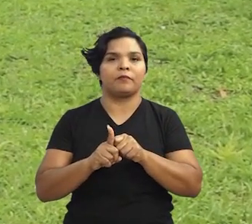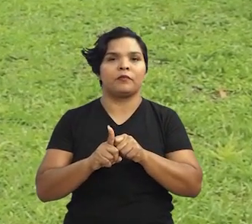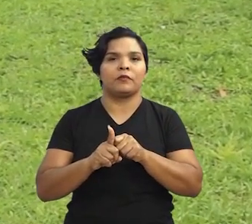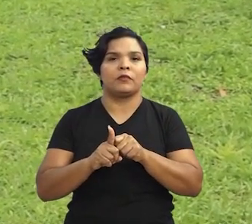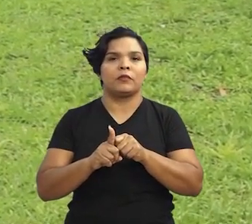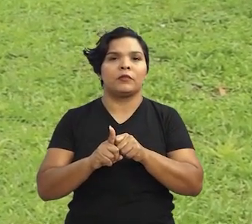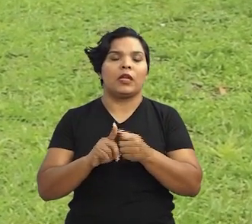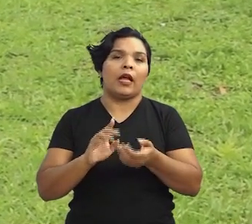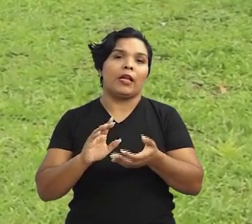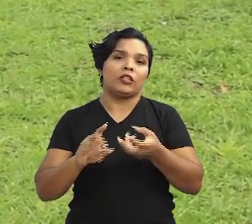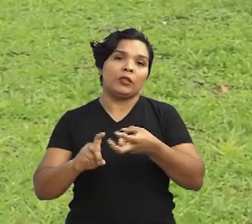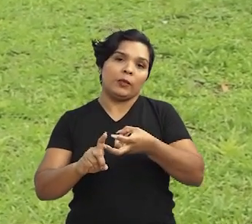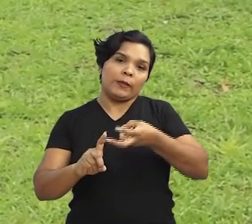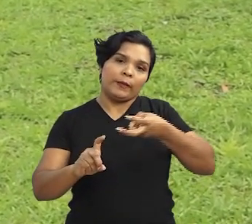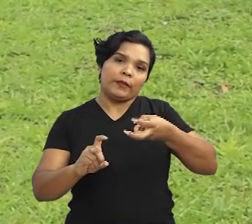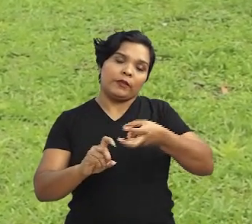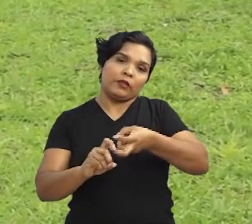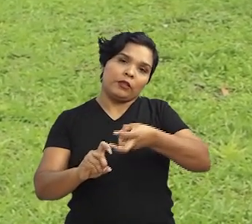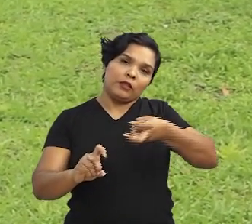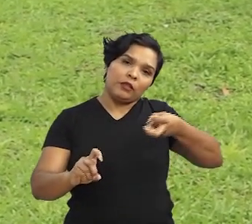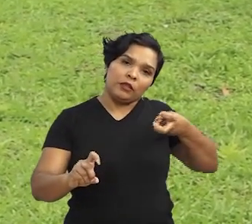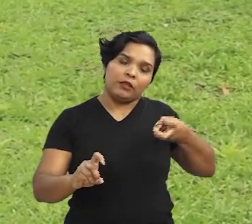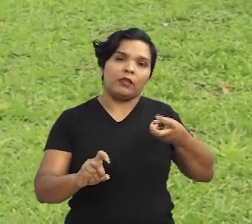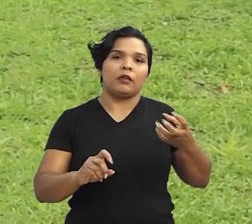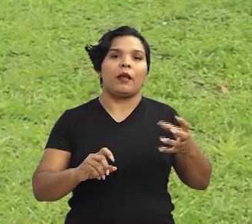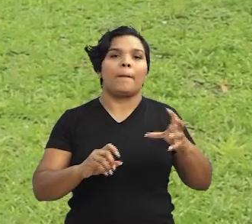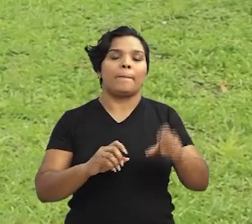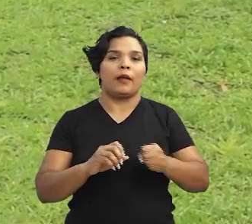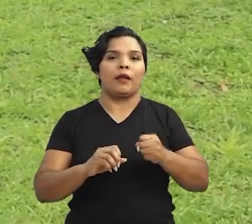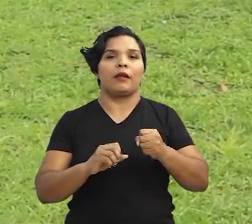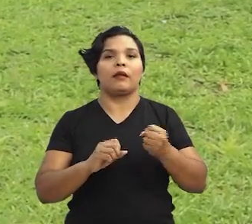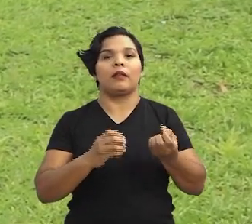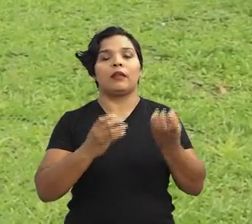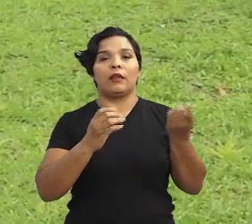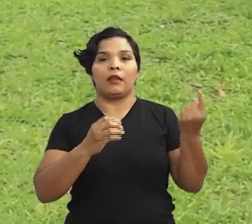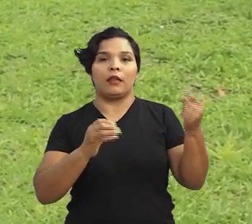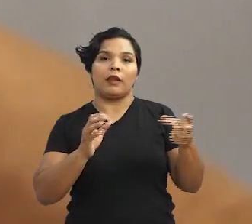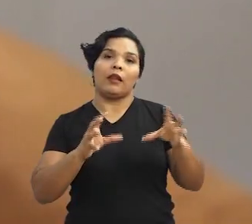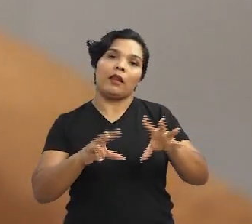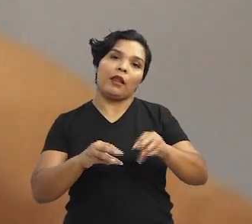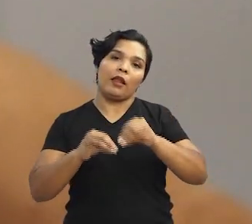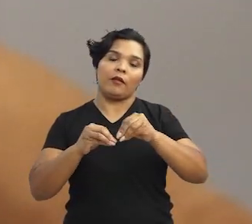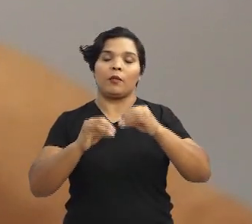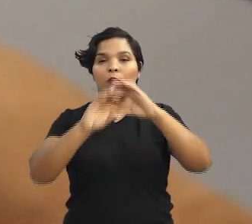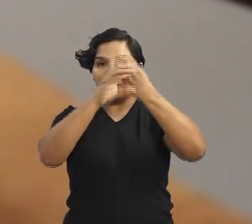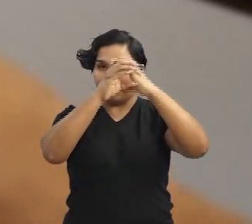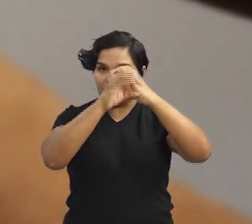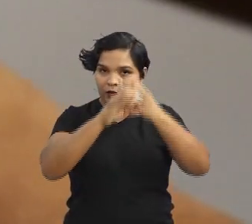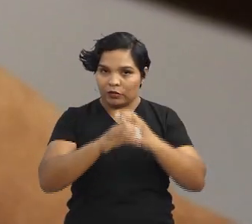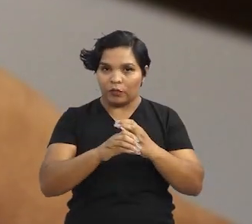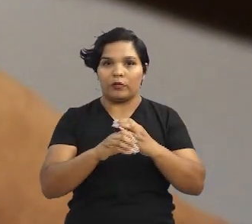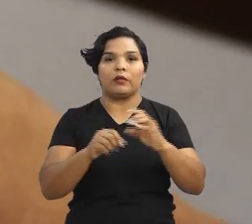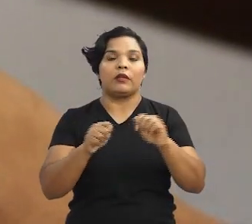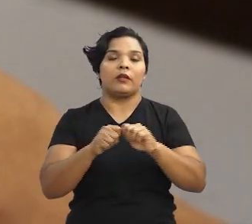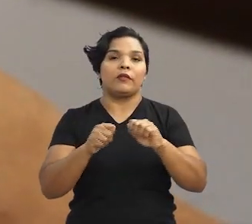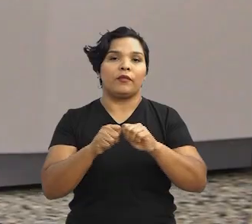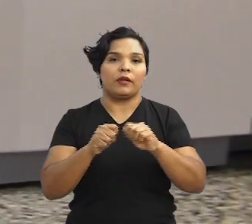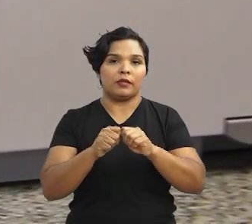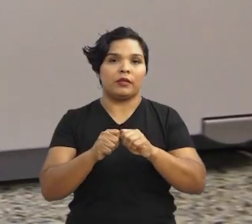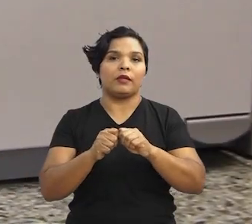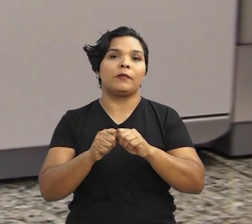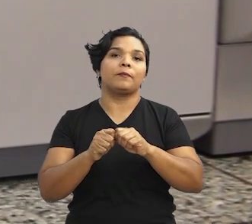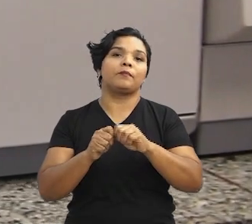coleta, né, te retira essa seringa e essa seringa é trazida para o laboratório, né, para fazer análise do gás